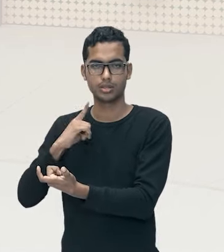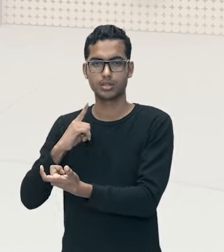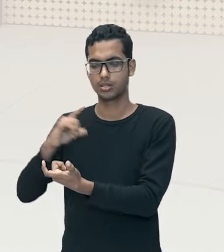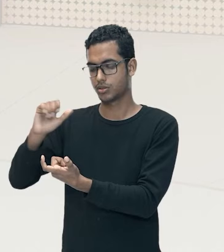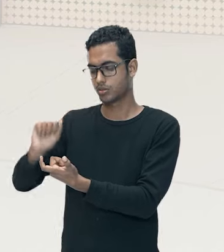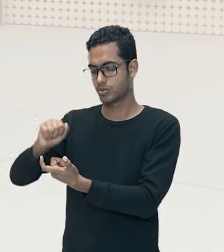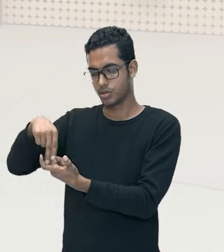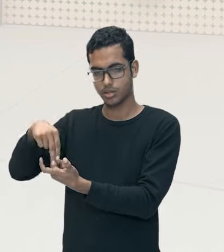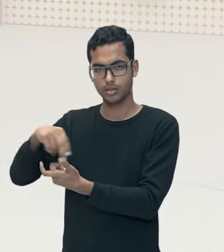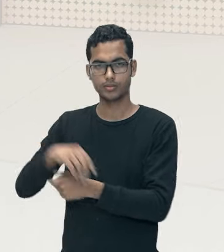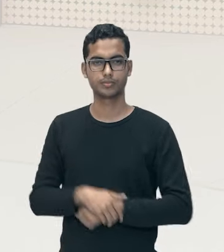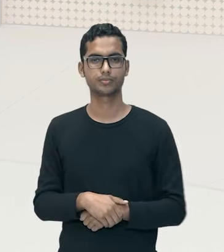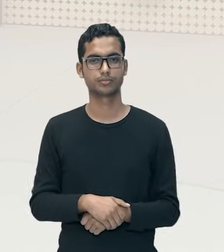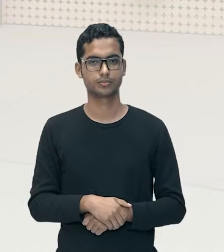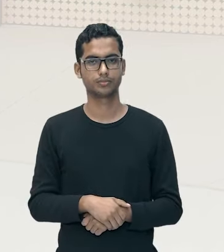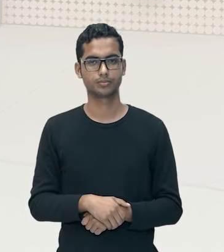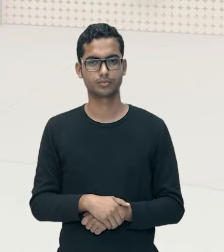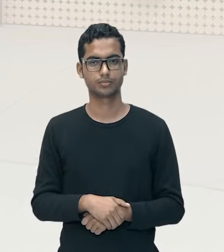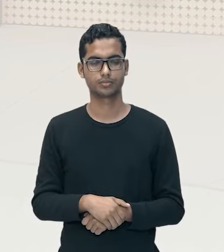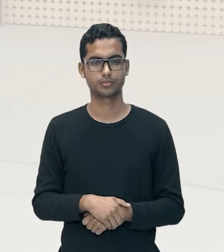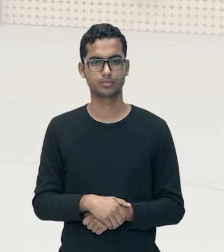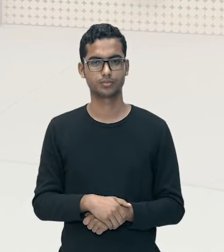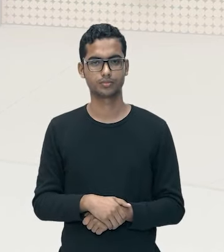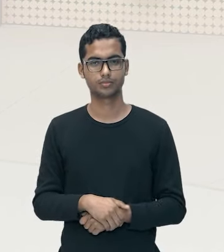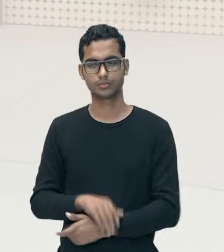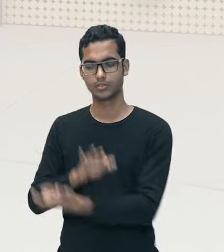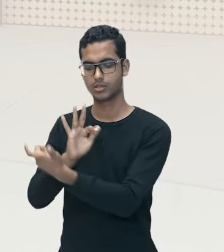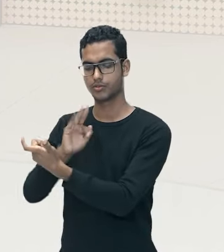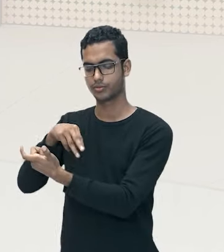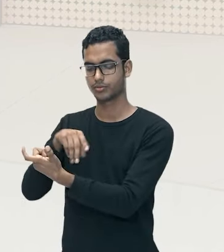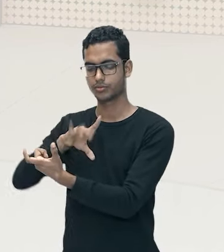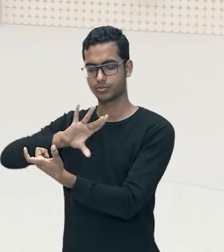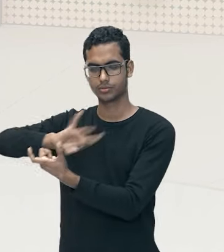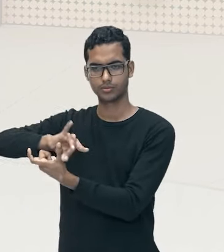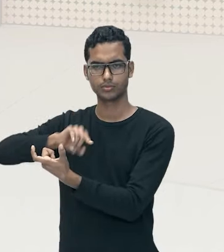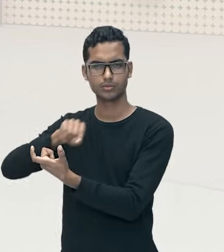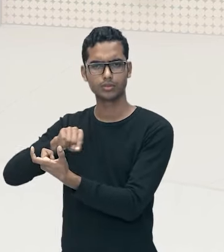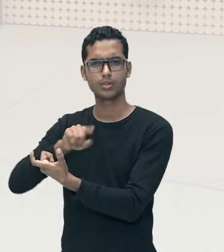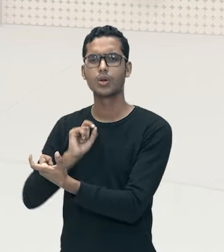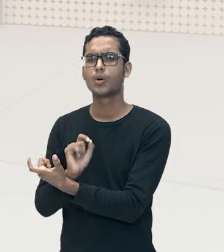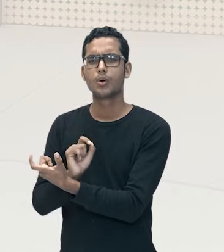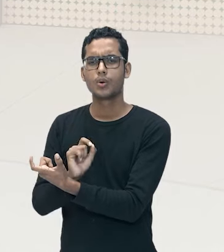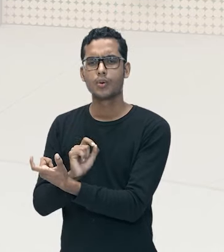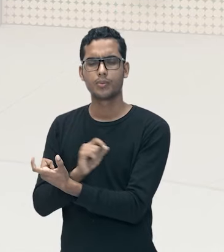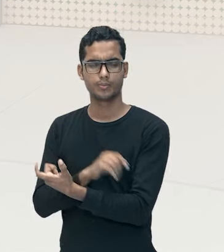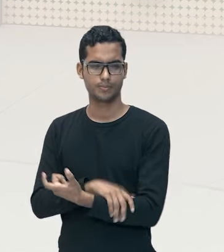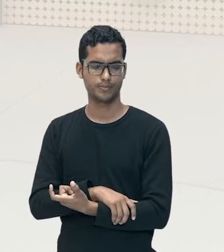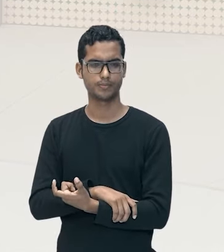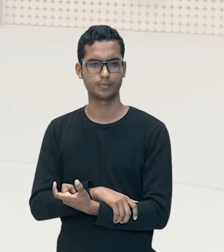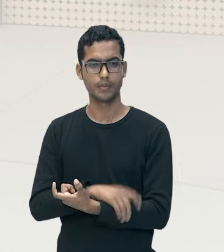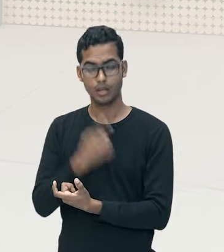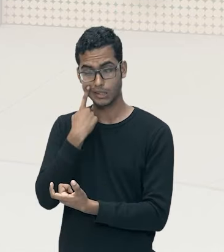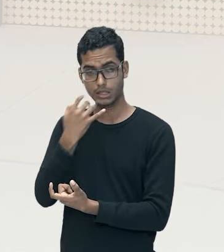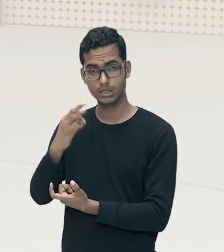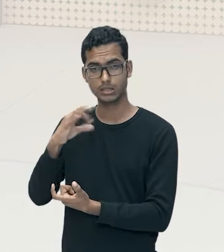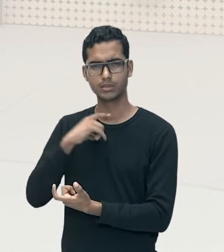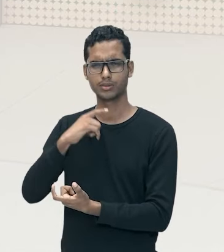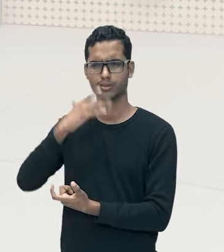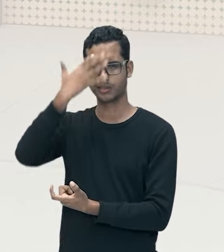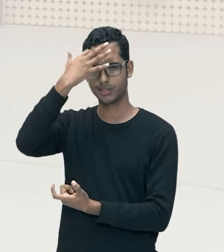é o an Agora vamos pra parte né final dessa nomenclatura eu tenho certeza que é um hidroc